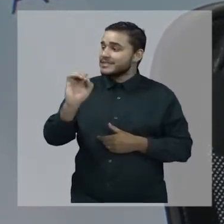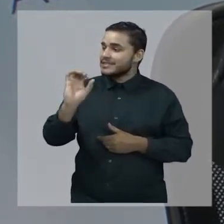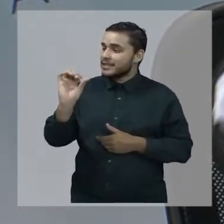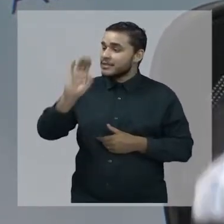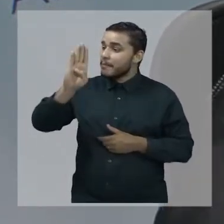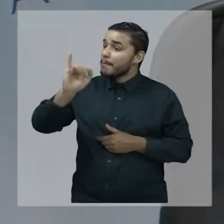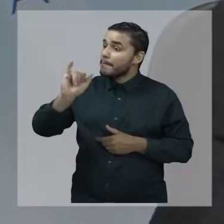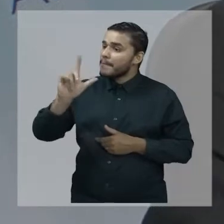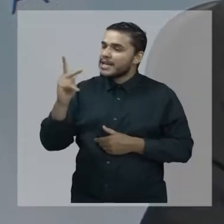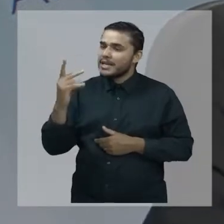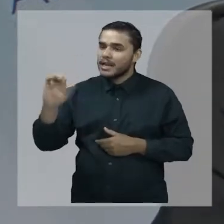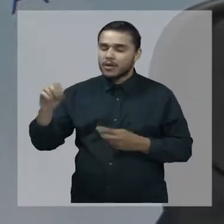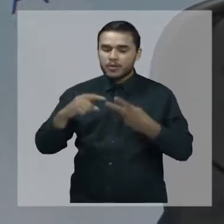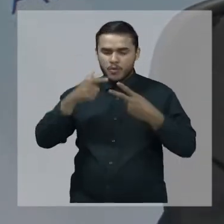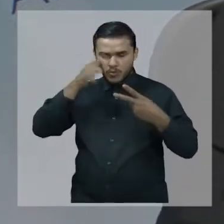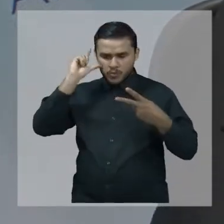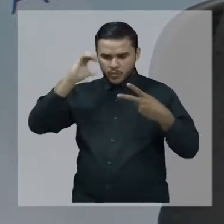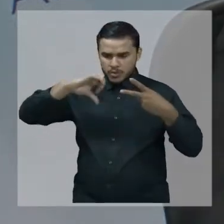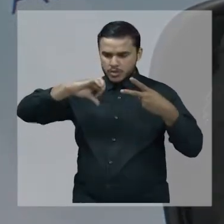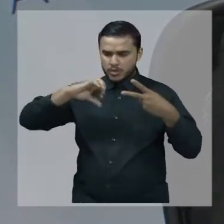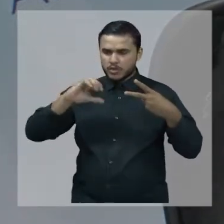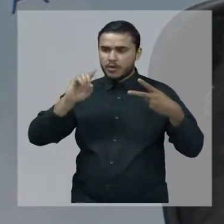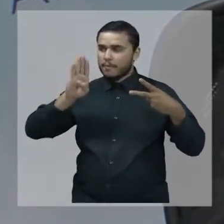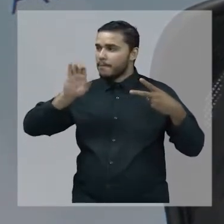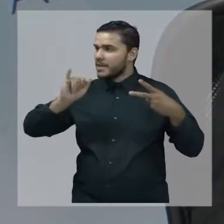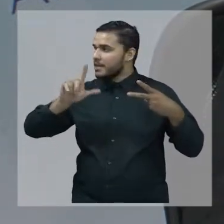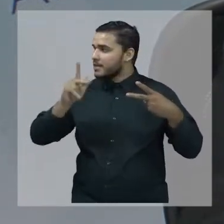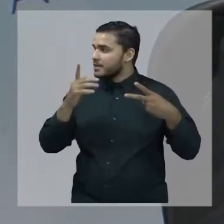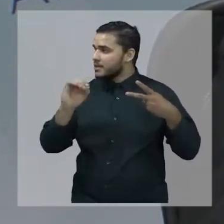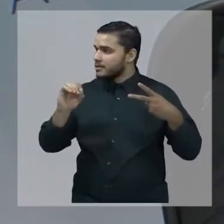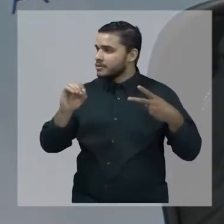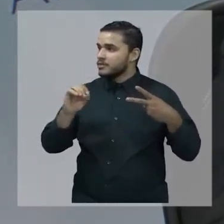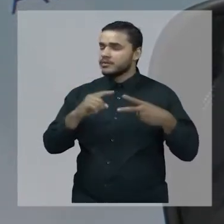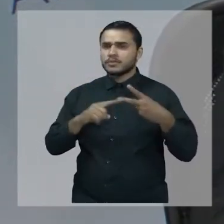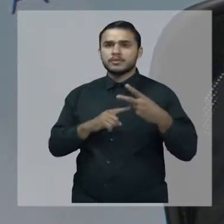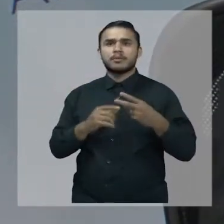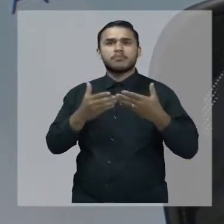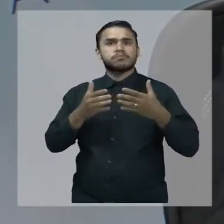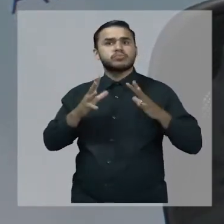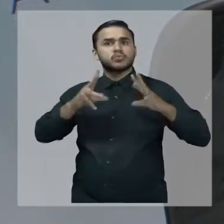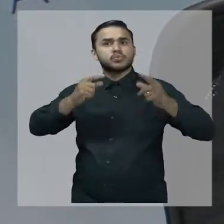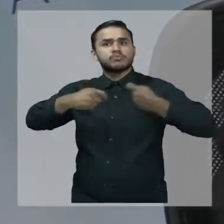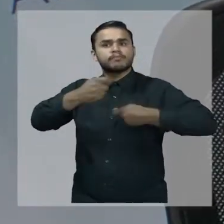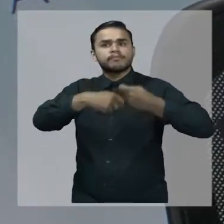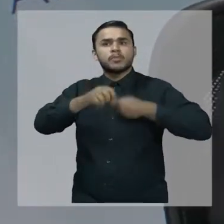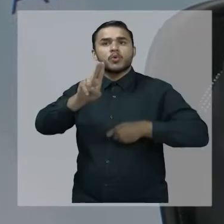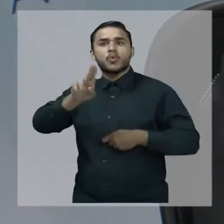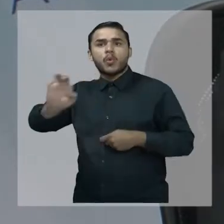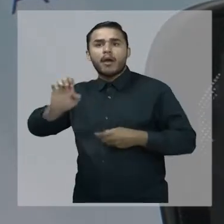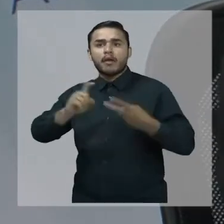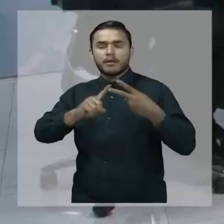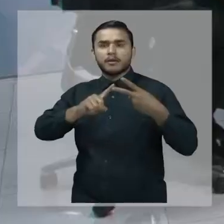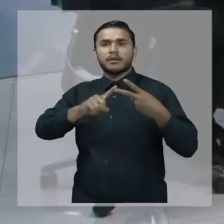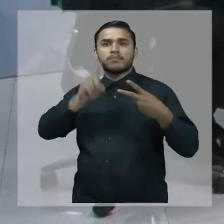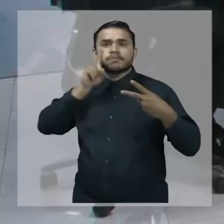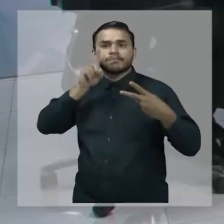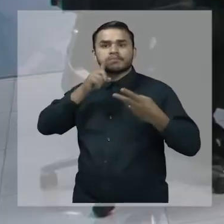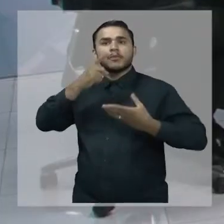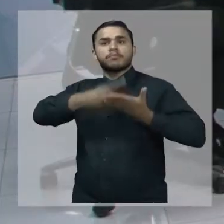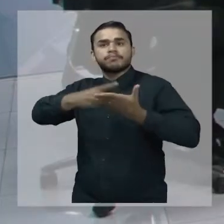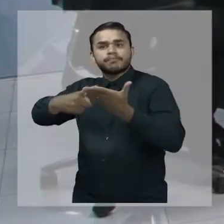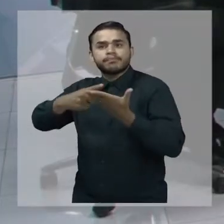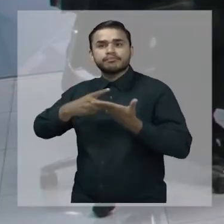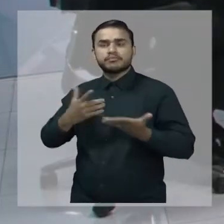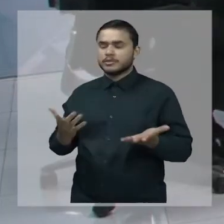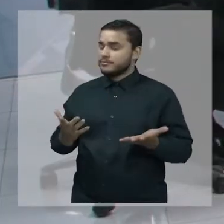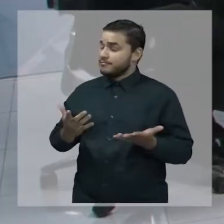dia 6 de novembro. Ontem, 9 bilhões. Empresa estrangeira, capital privado, inteligência aberta, abertura econômica, acordo com a União Europeia, Depois